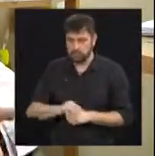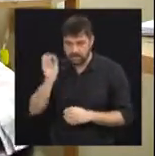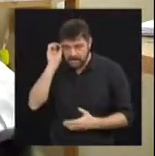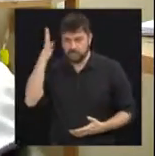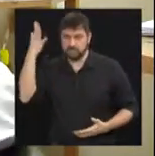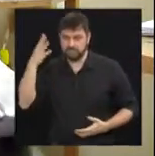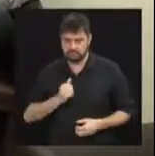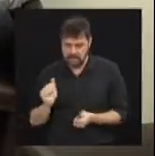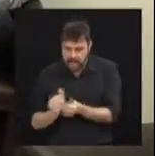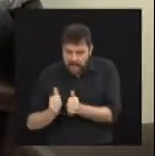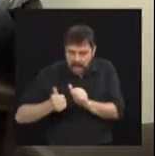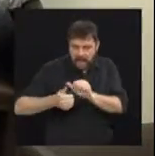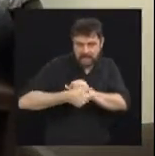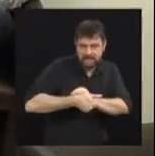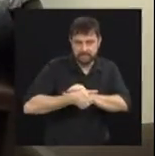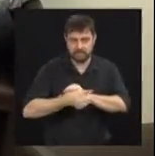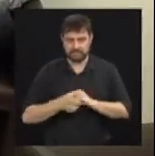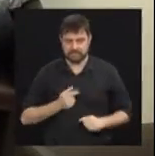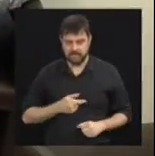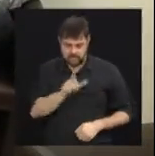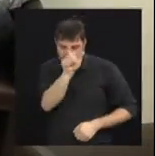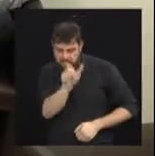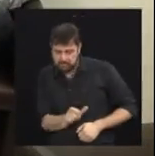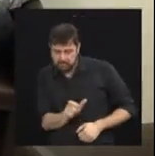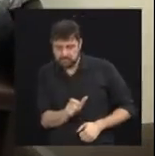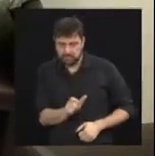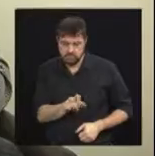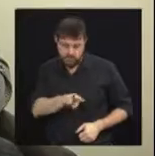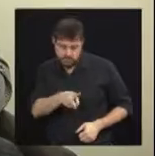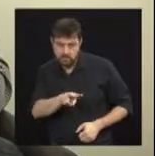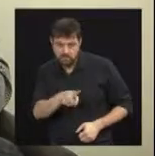resolutivos e mais adequados para esse tipo de paciente,